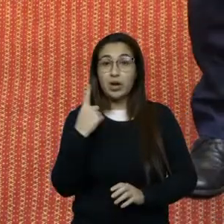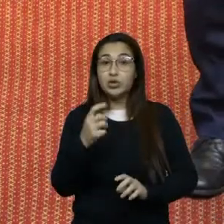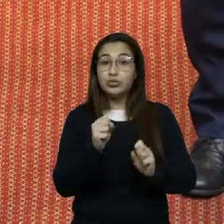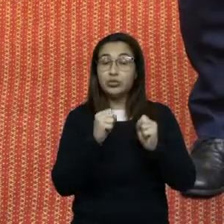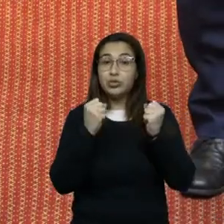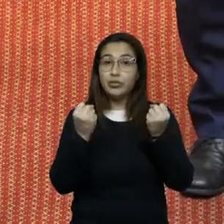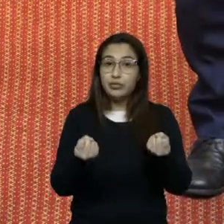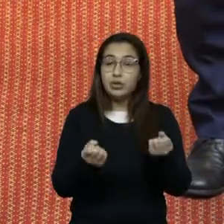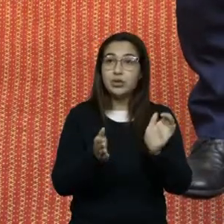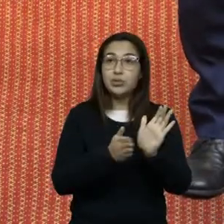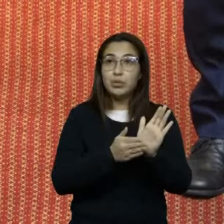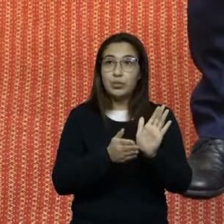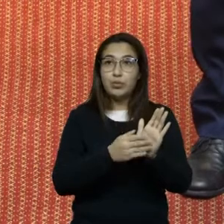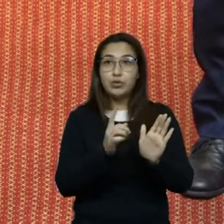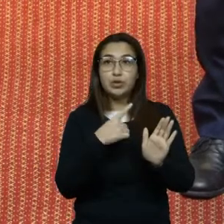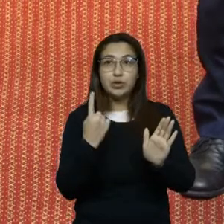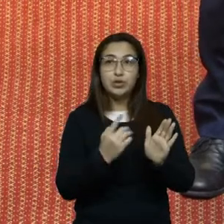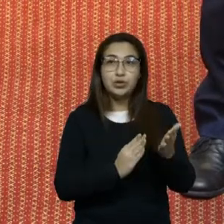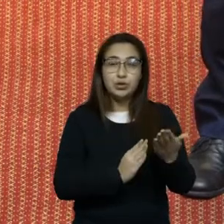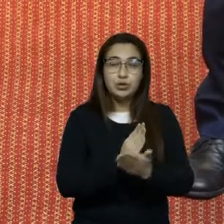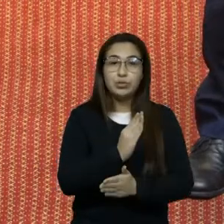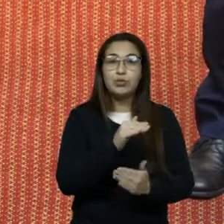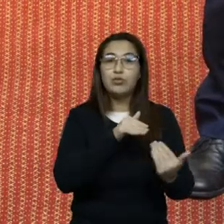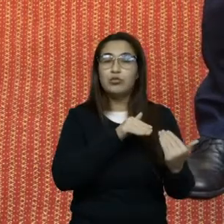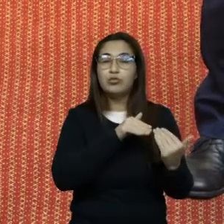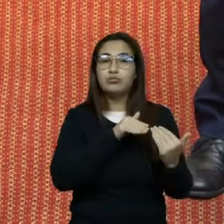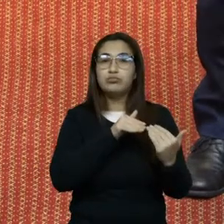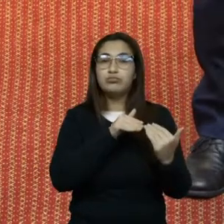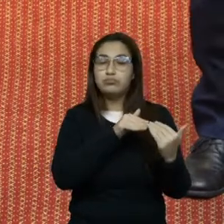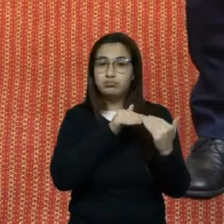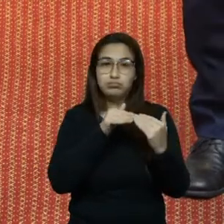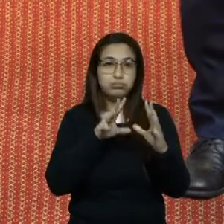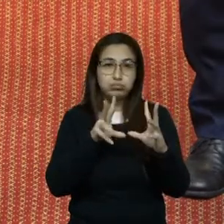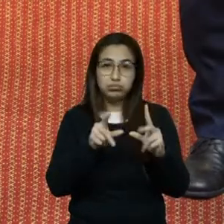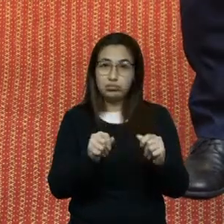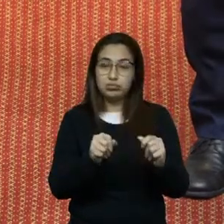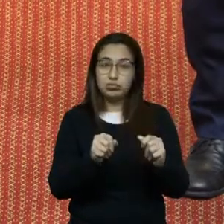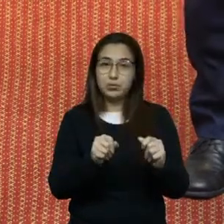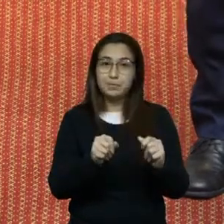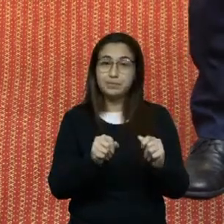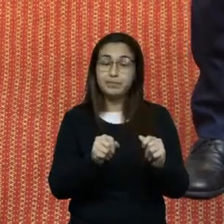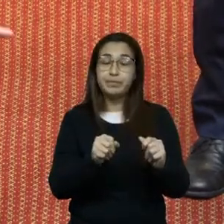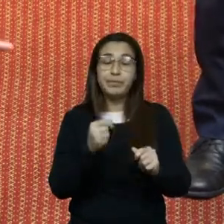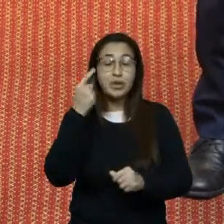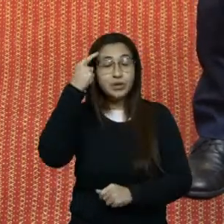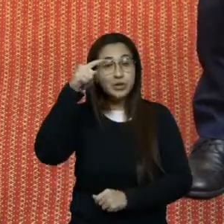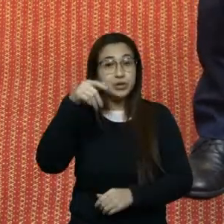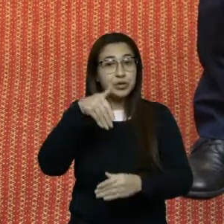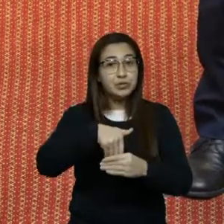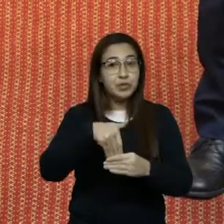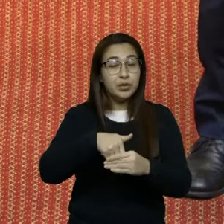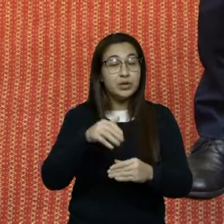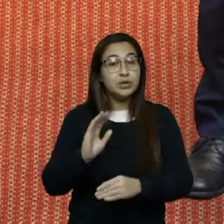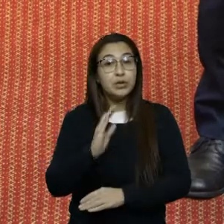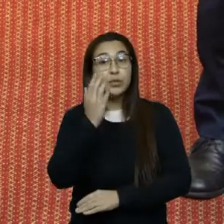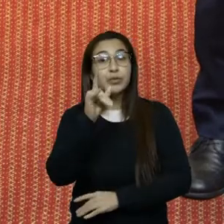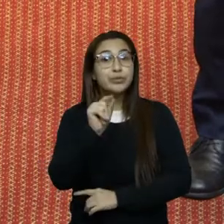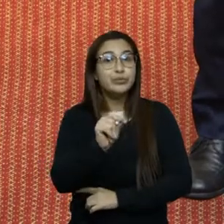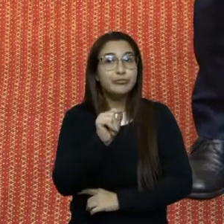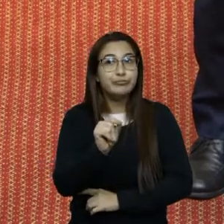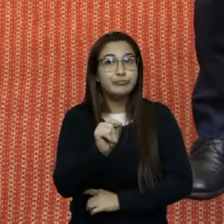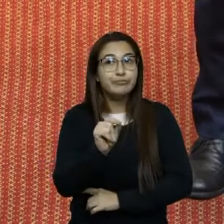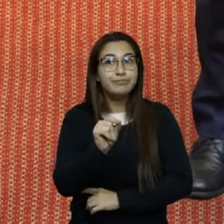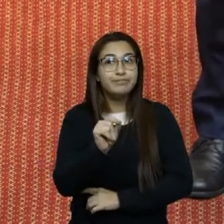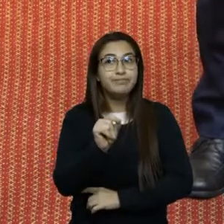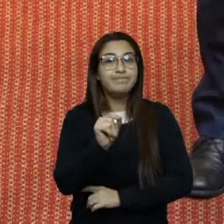defendendo a proposta que nós aprovamos aqui por unanimidade Já chegou no dia da votação que que aconteceu